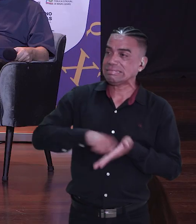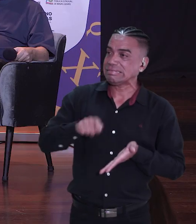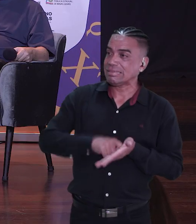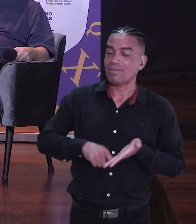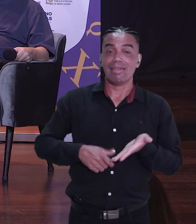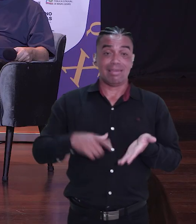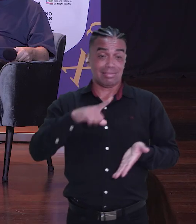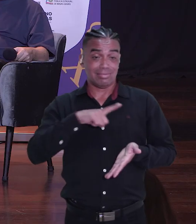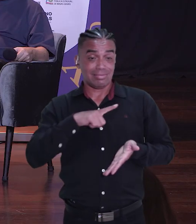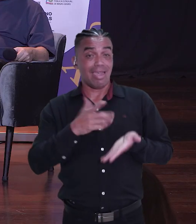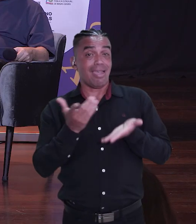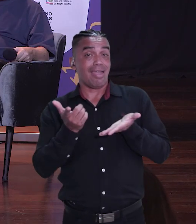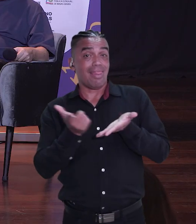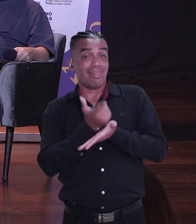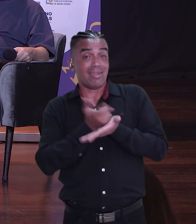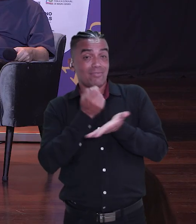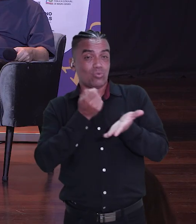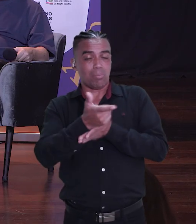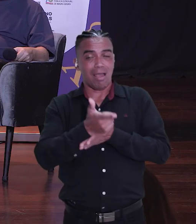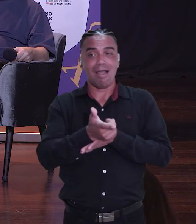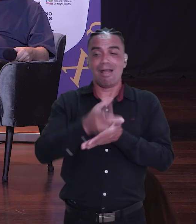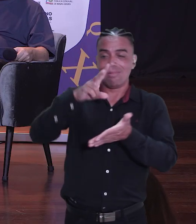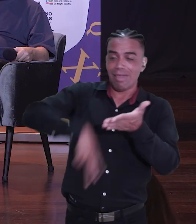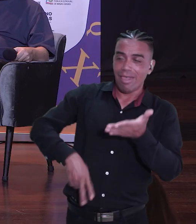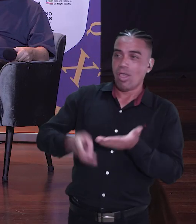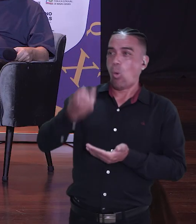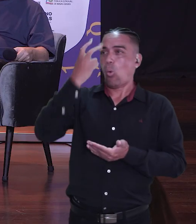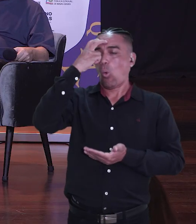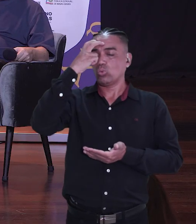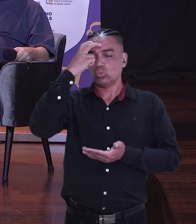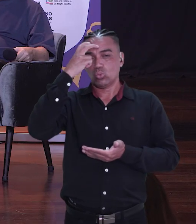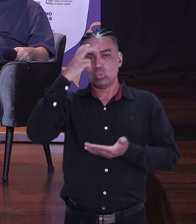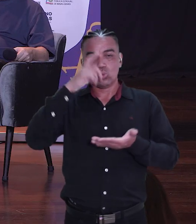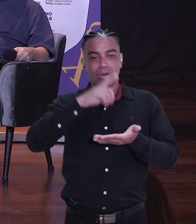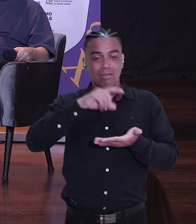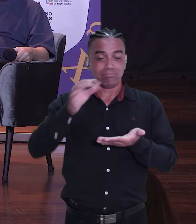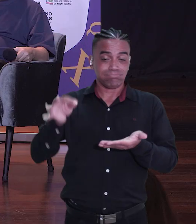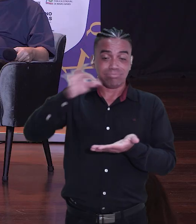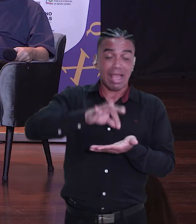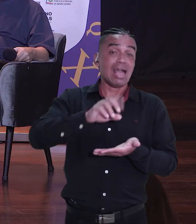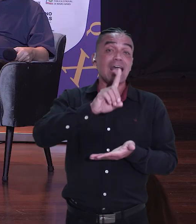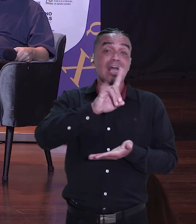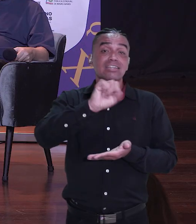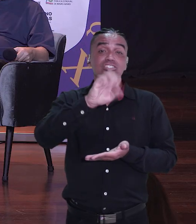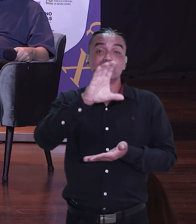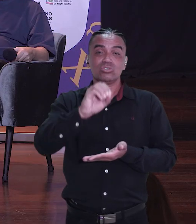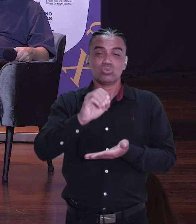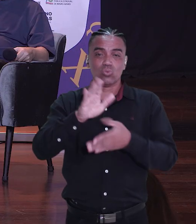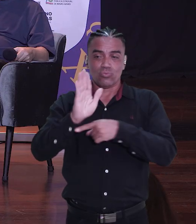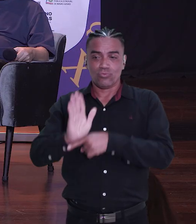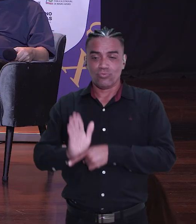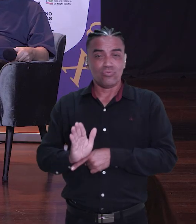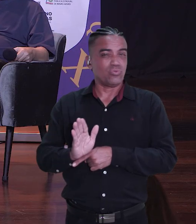por escrever, por ter livros, por ler, pela cultura, pelos discos, pelos filmes, essa